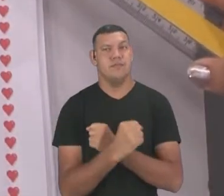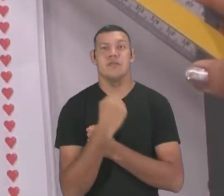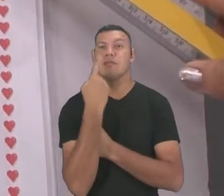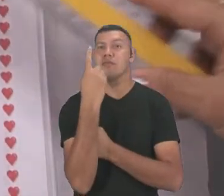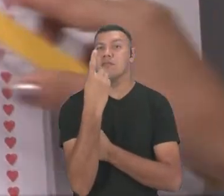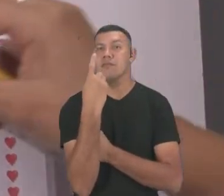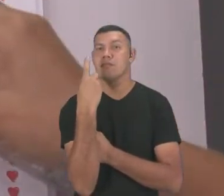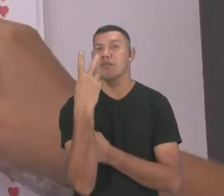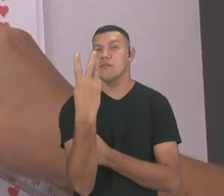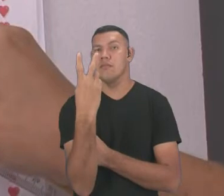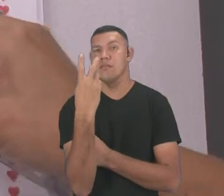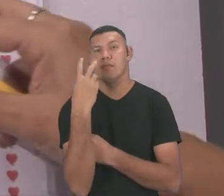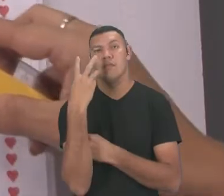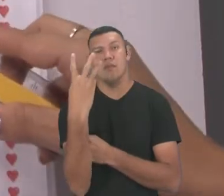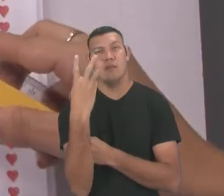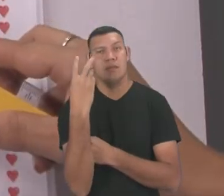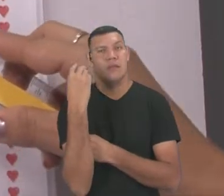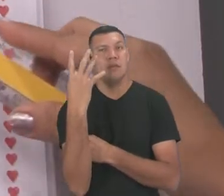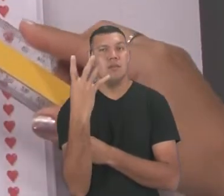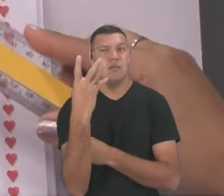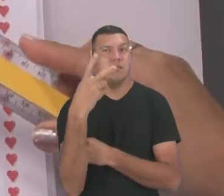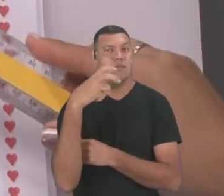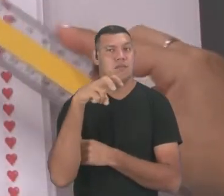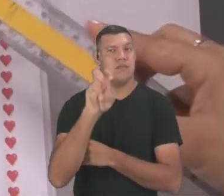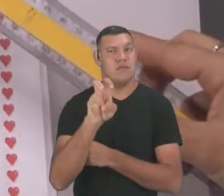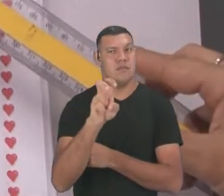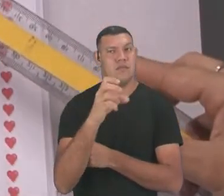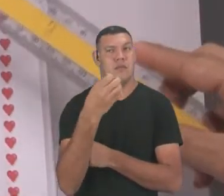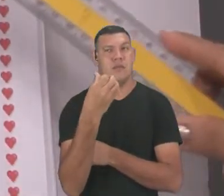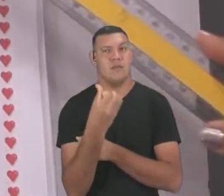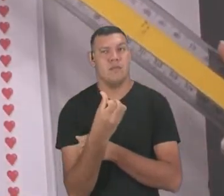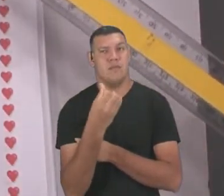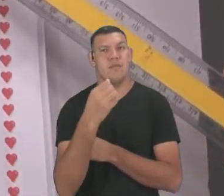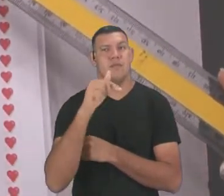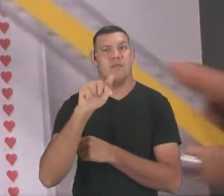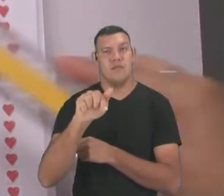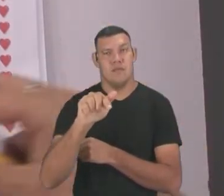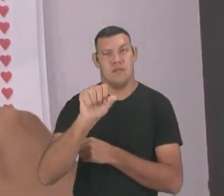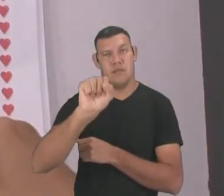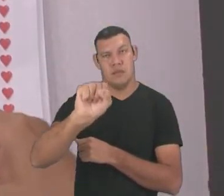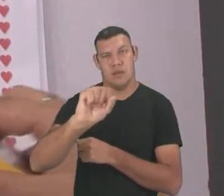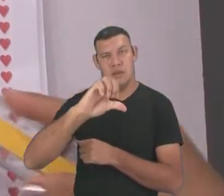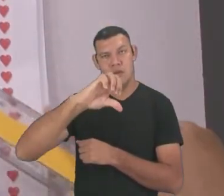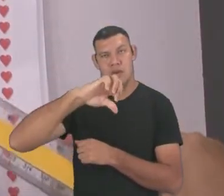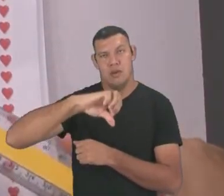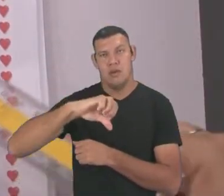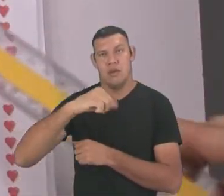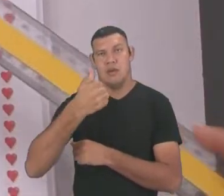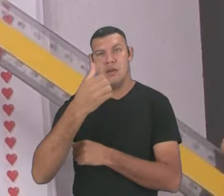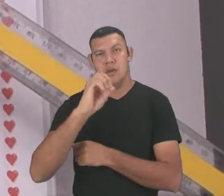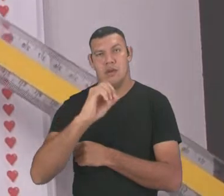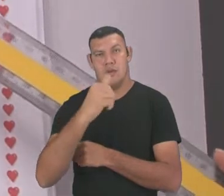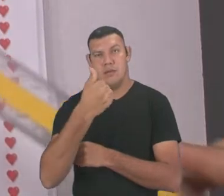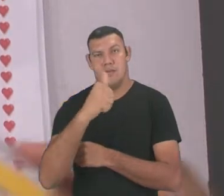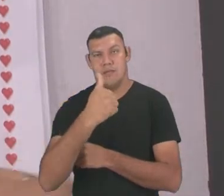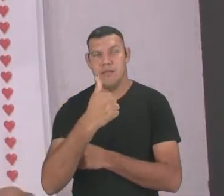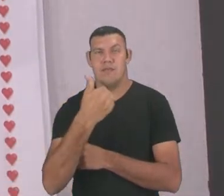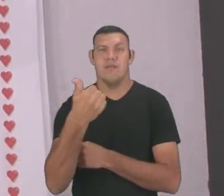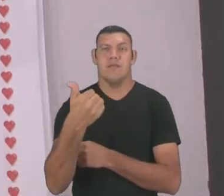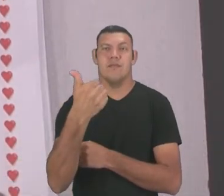duas três quatro cinco seis sete oito nove dez